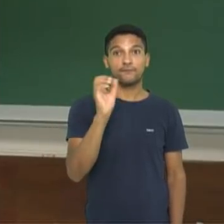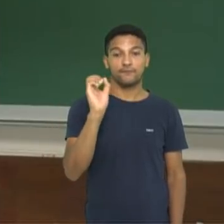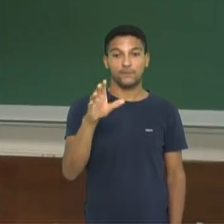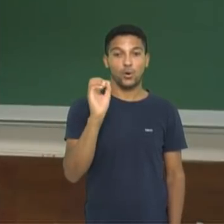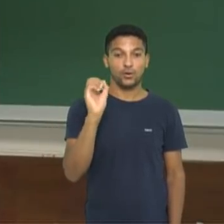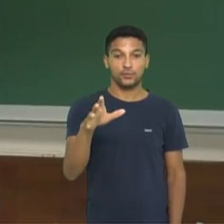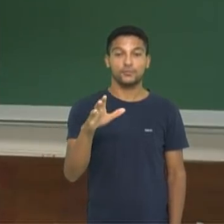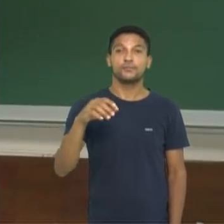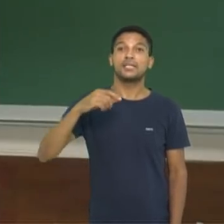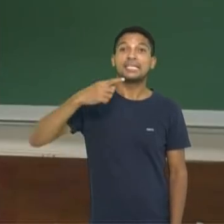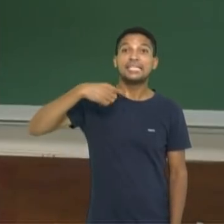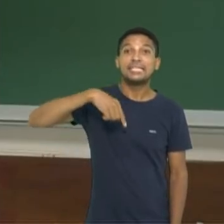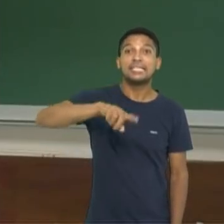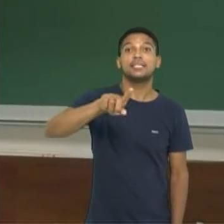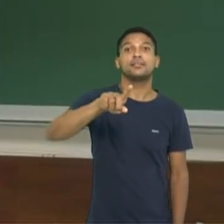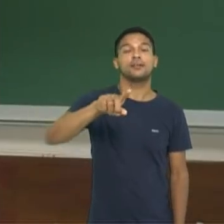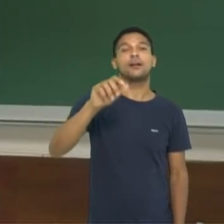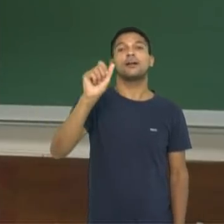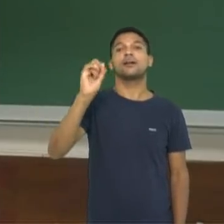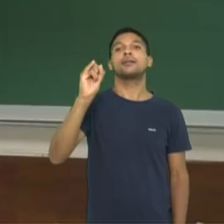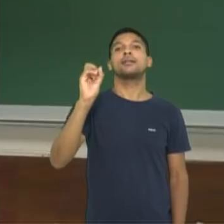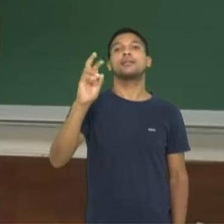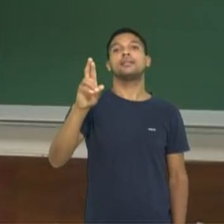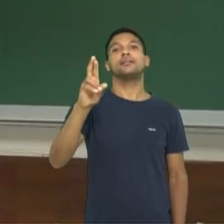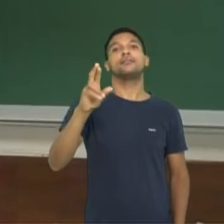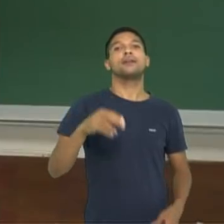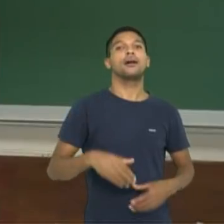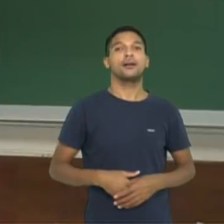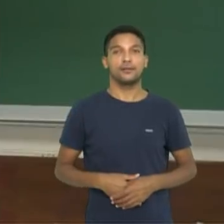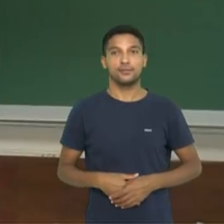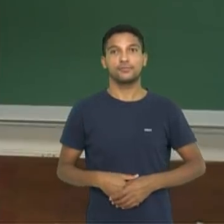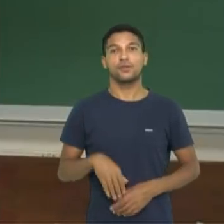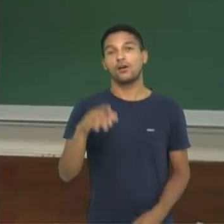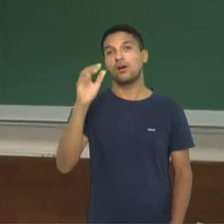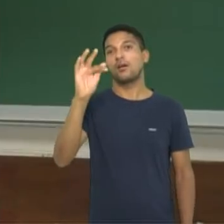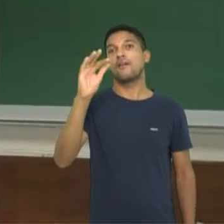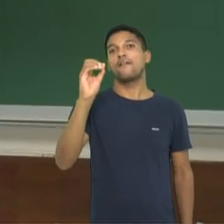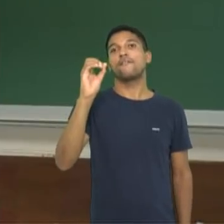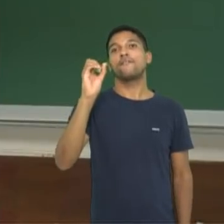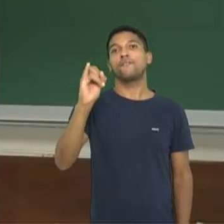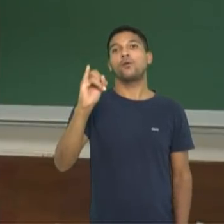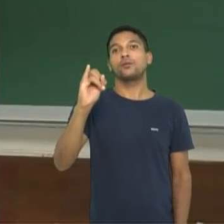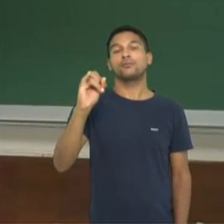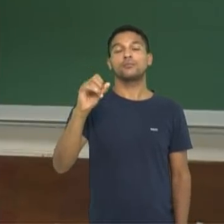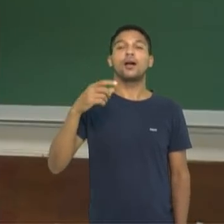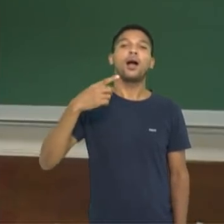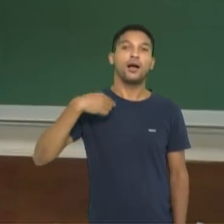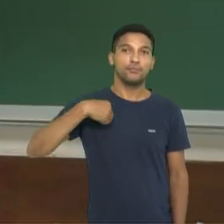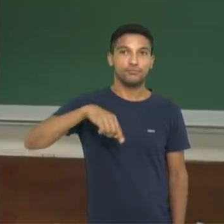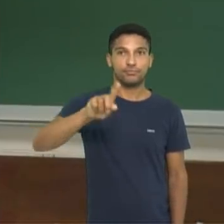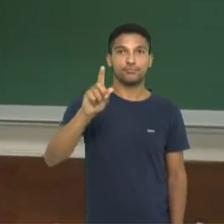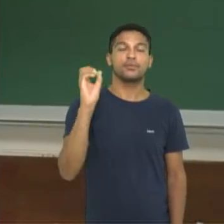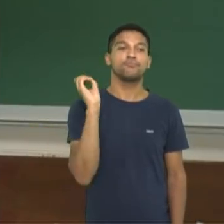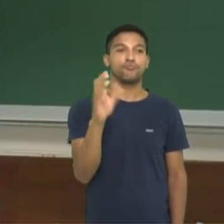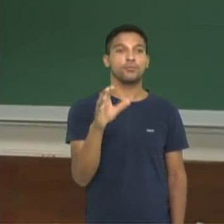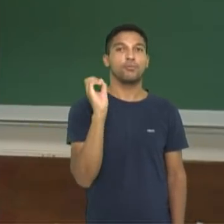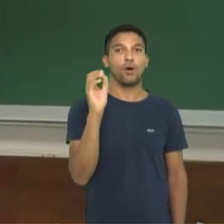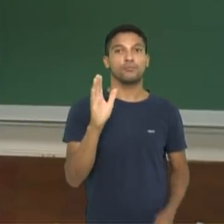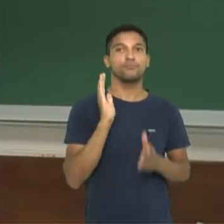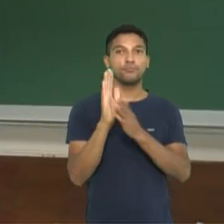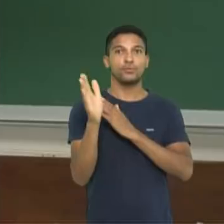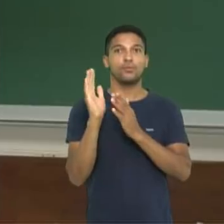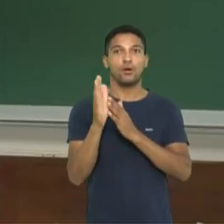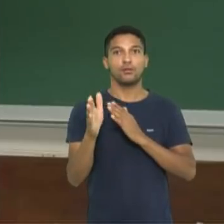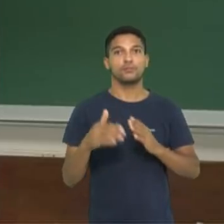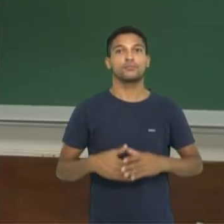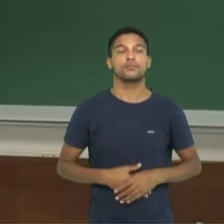irregular, né? Manifestado na flexão verbal, foi porque está conjugado na terceira pessoa do singular, né? Ele foi embora.